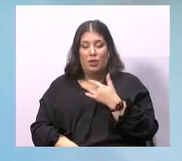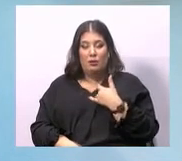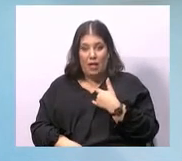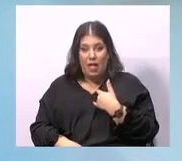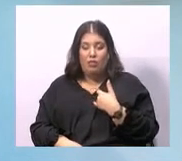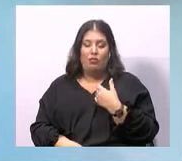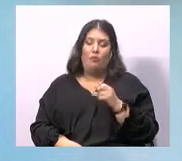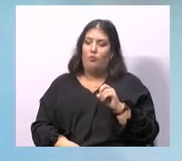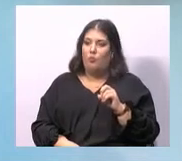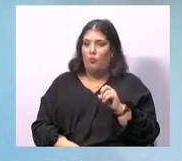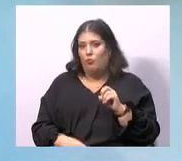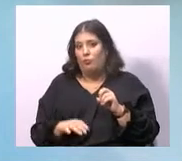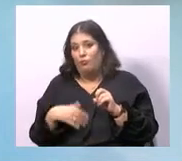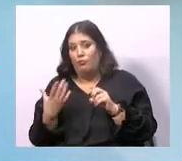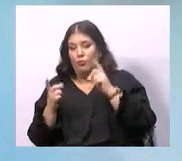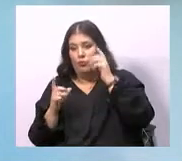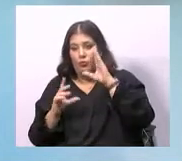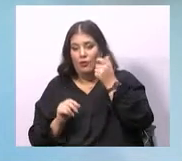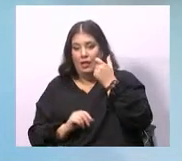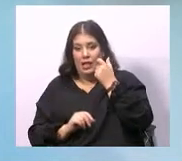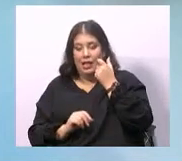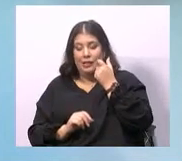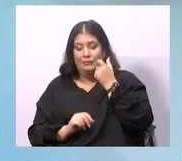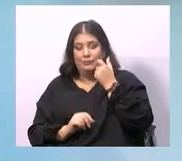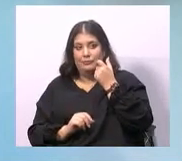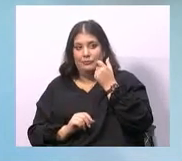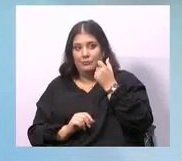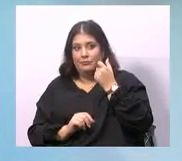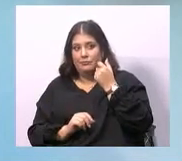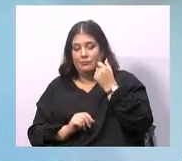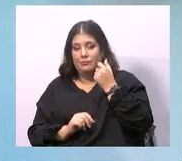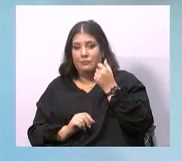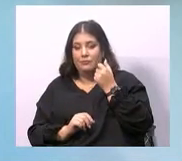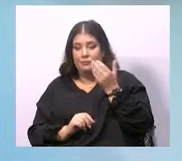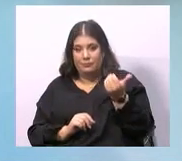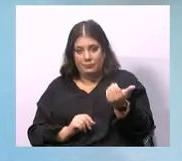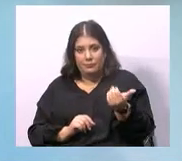ou ortopedia, não sei quem operou, poderia ser necessário... Desculpe? Sim.